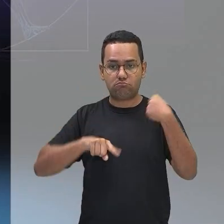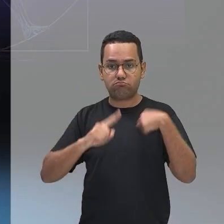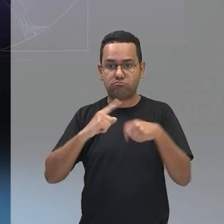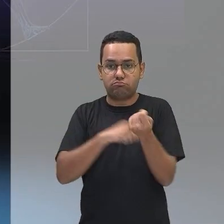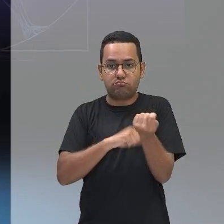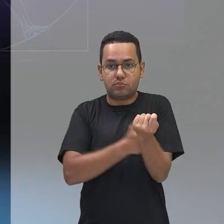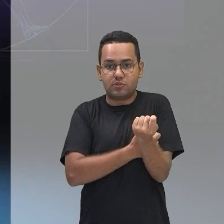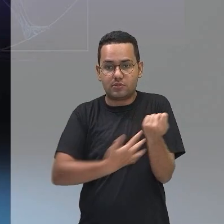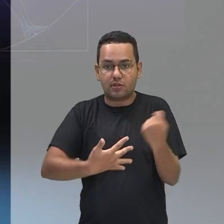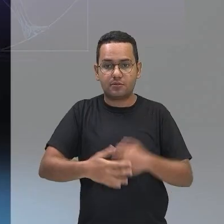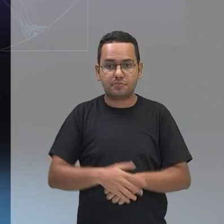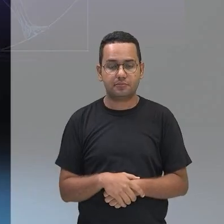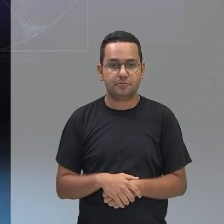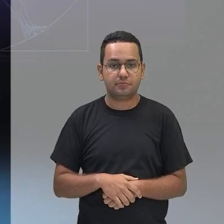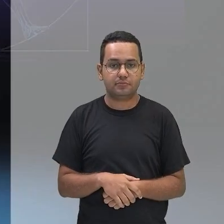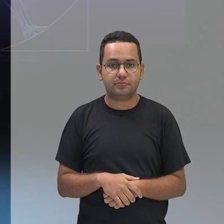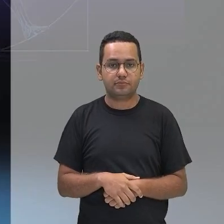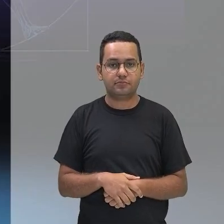né,